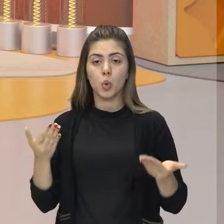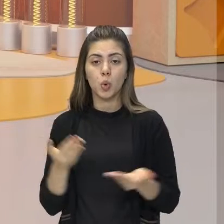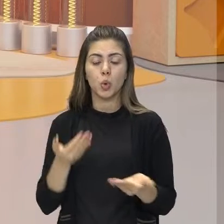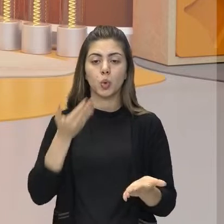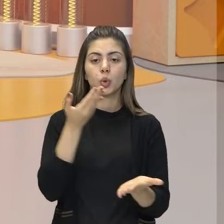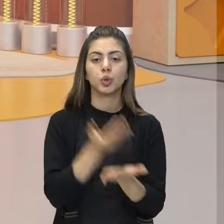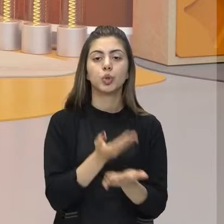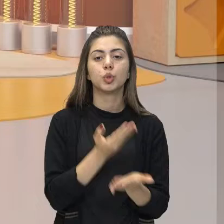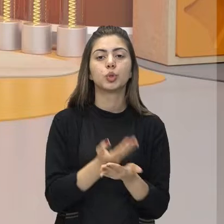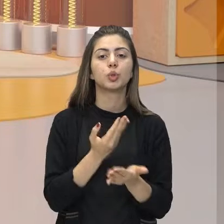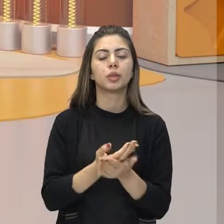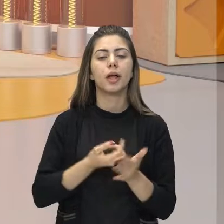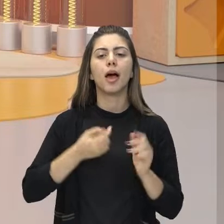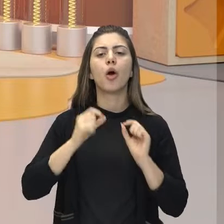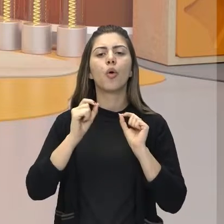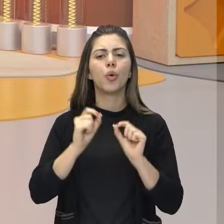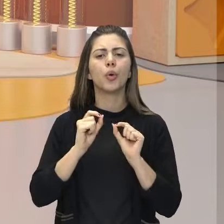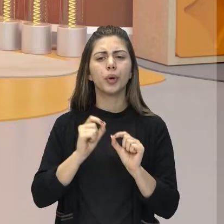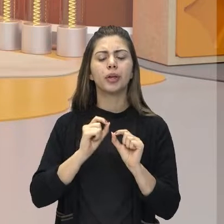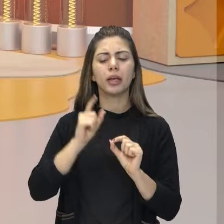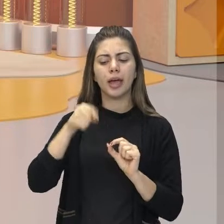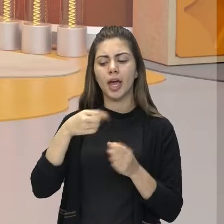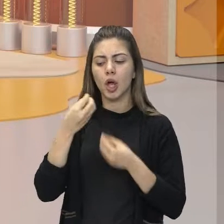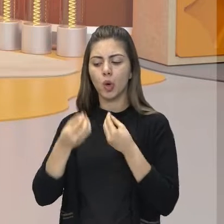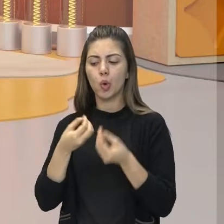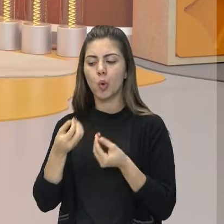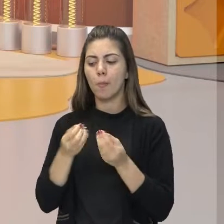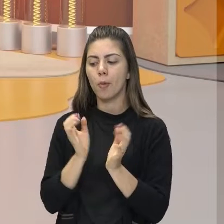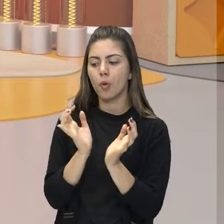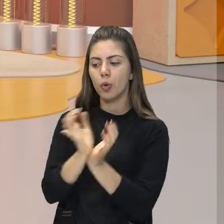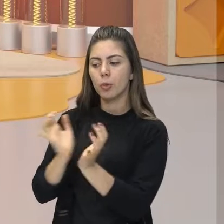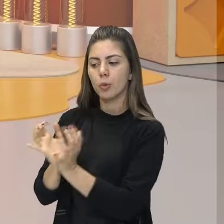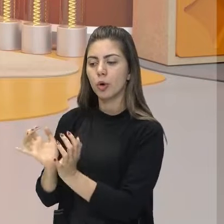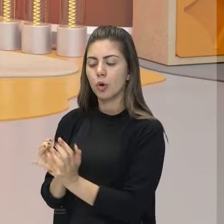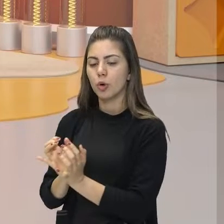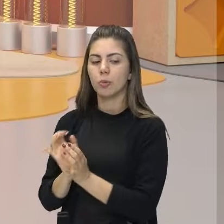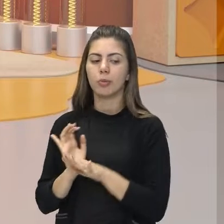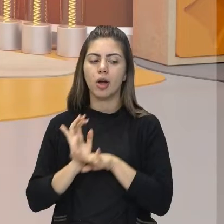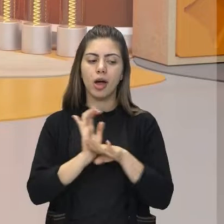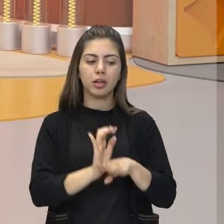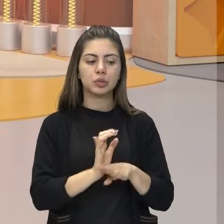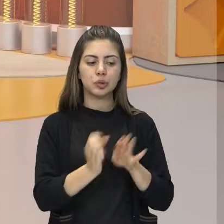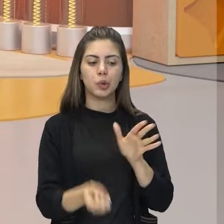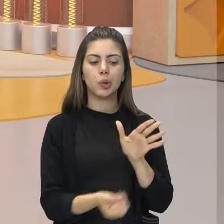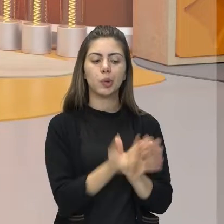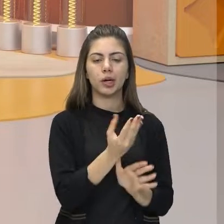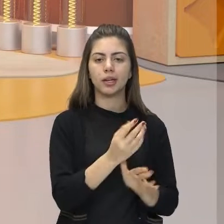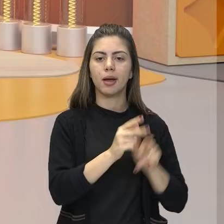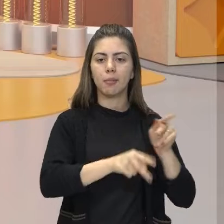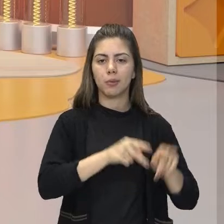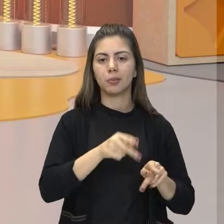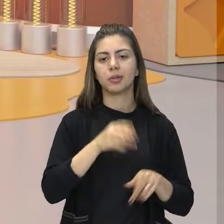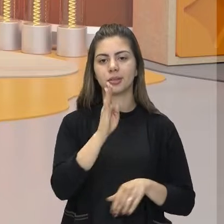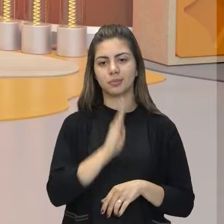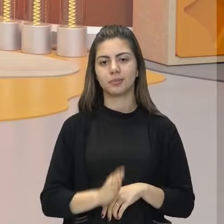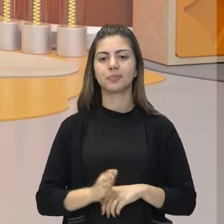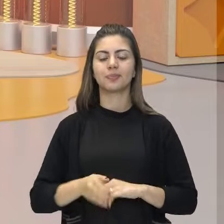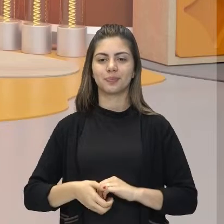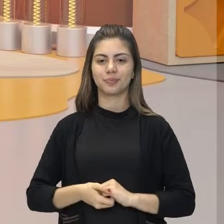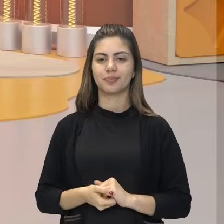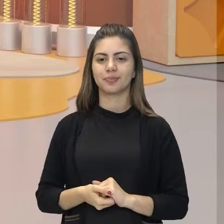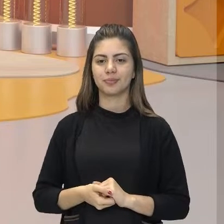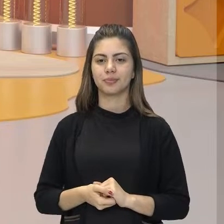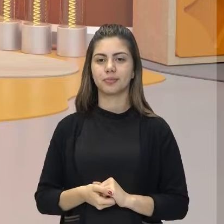nos aprofundar sobre a contribuição de cada um desses grupos étnicos para a formação da população